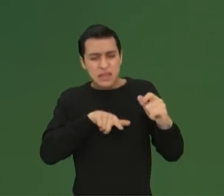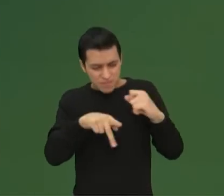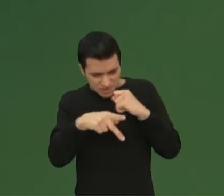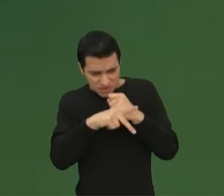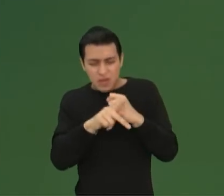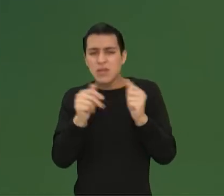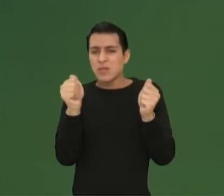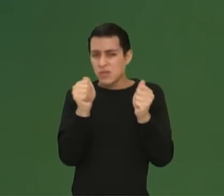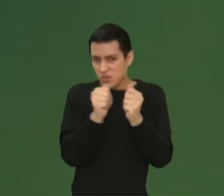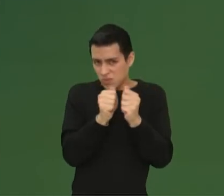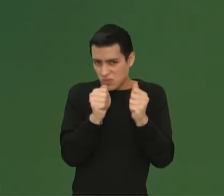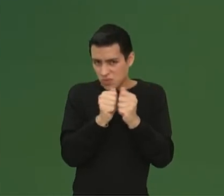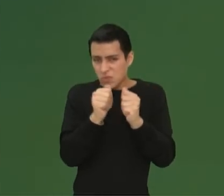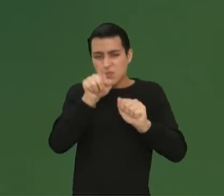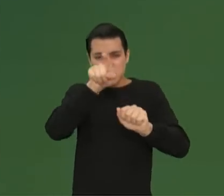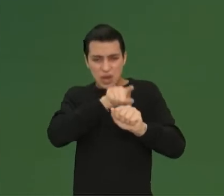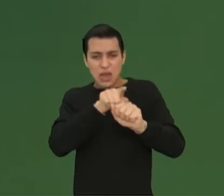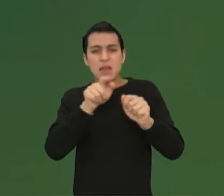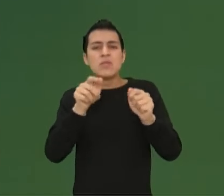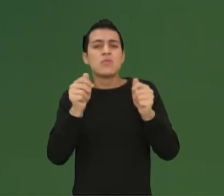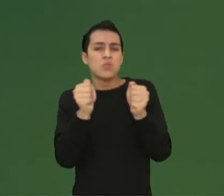crase no pronome, certo?